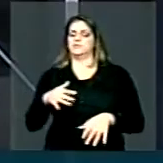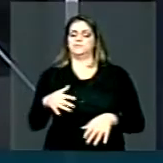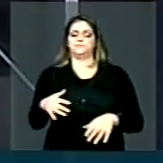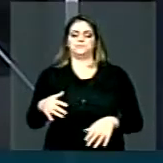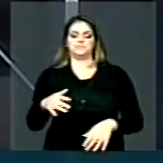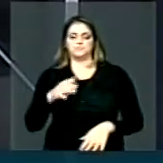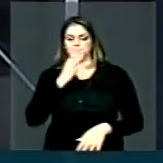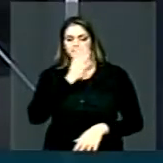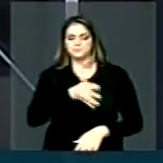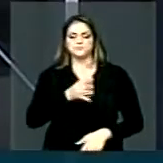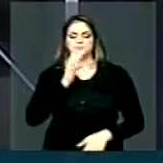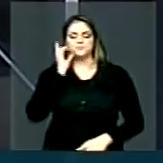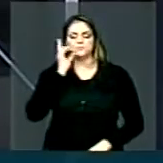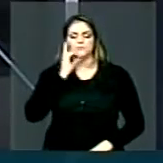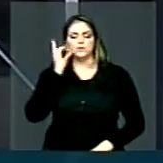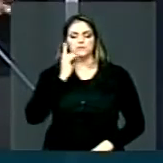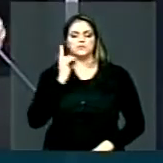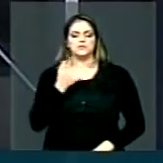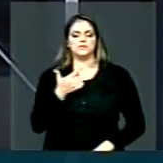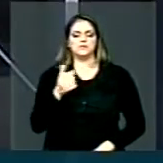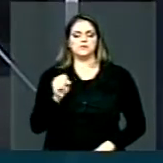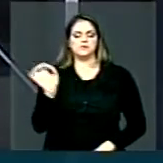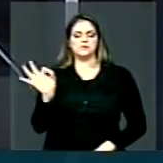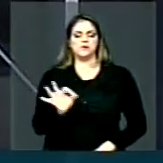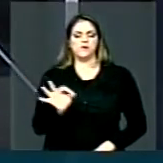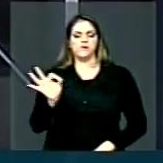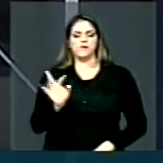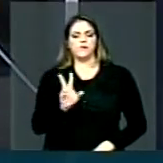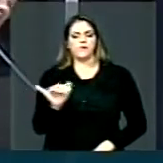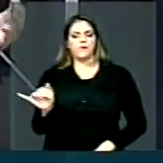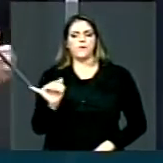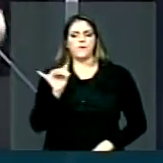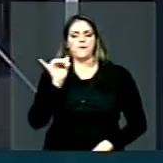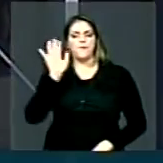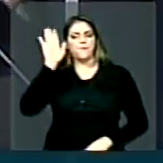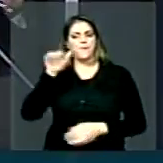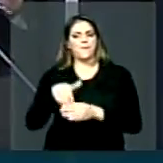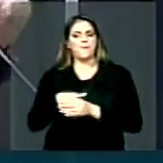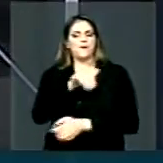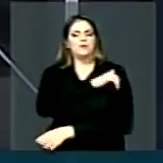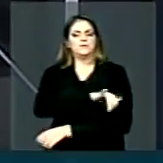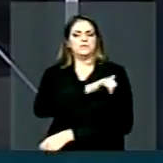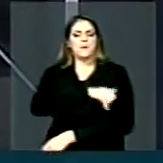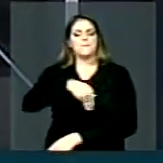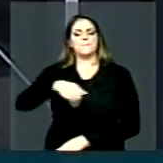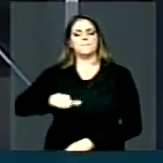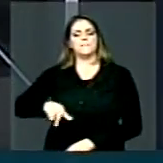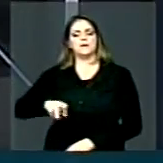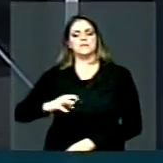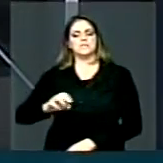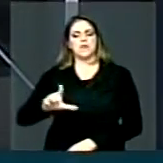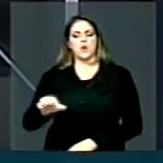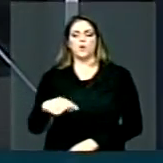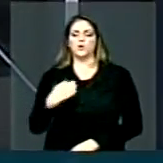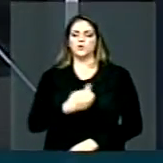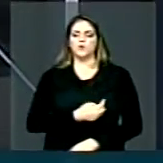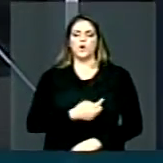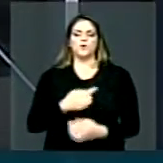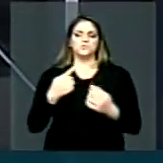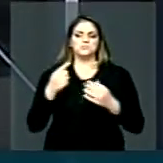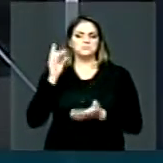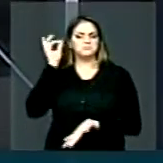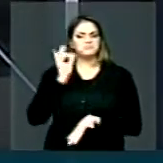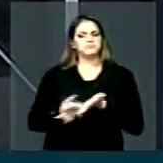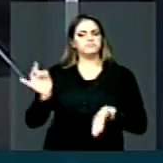teve 28% dos votos do Rio de Janeiro, Marcelo Freixo. Nós fizemos um ato de repúdio a essa